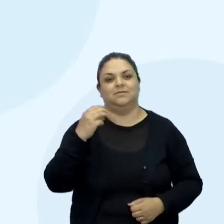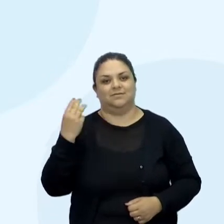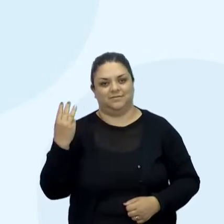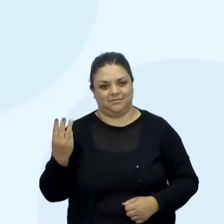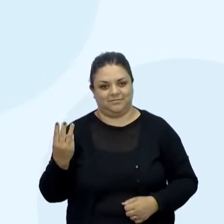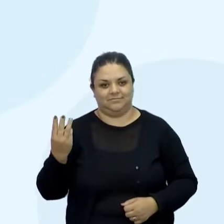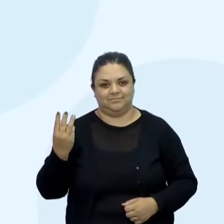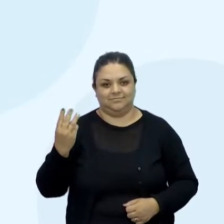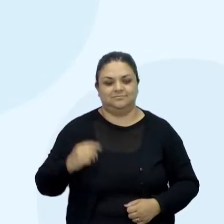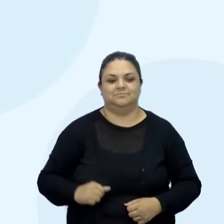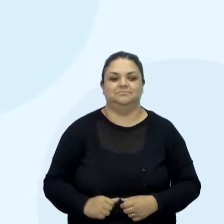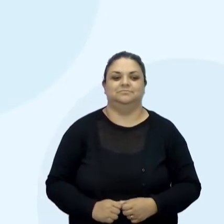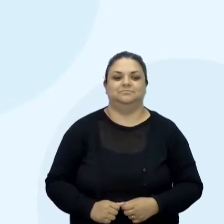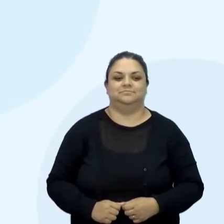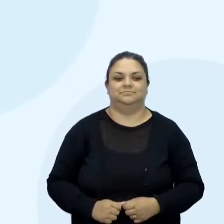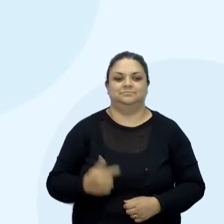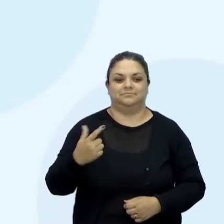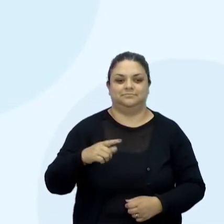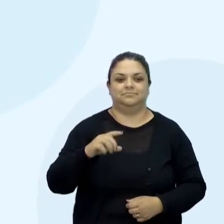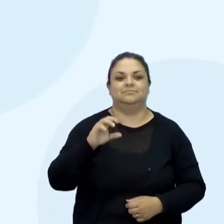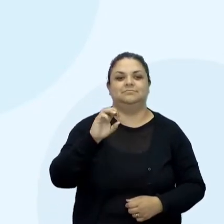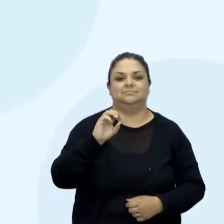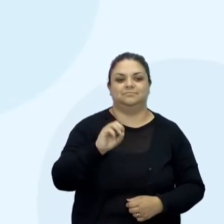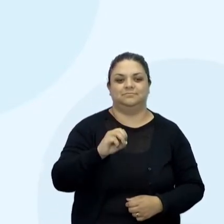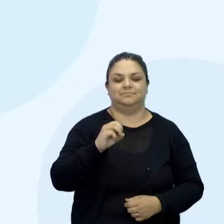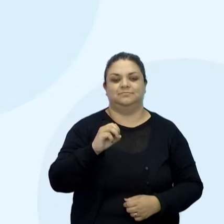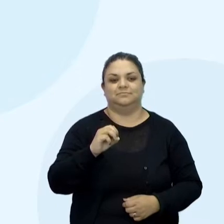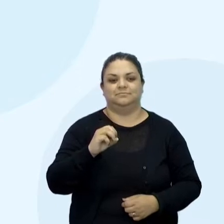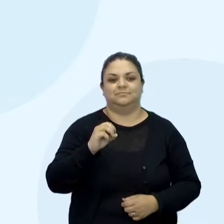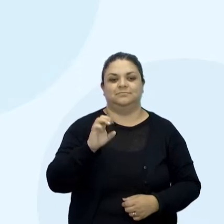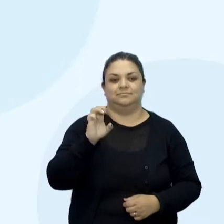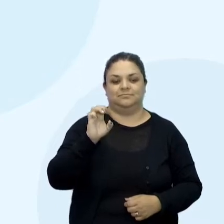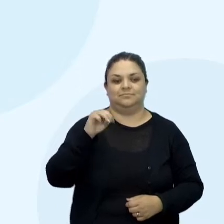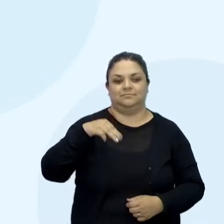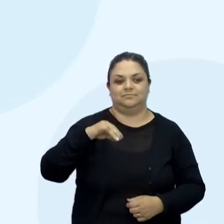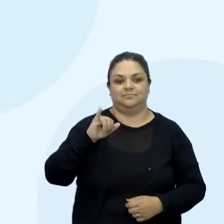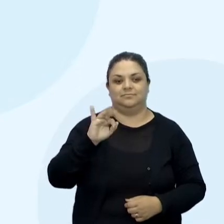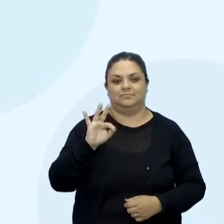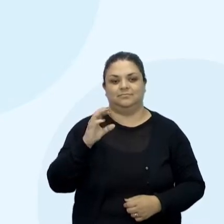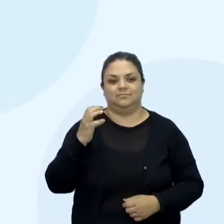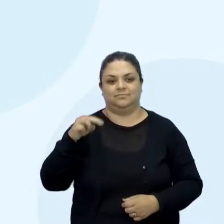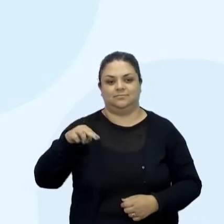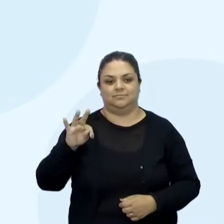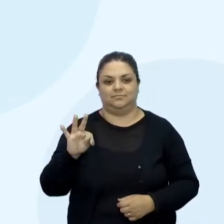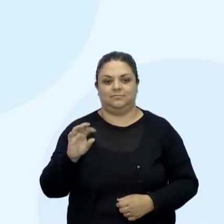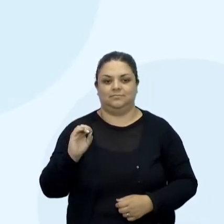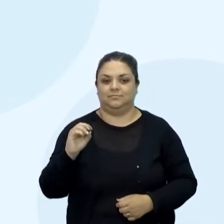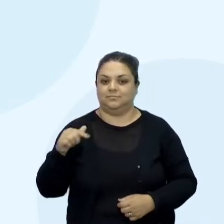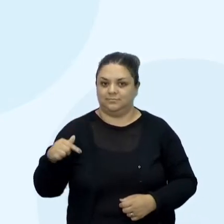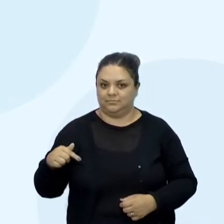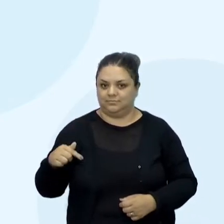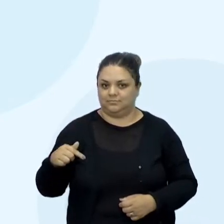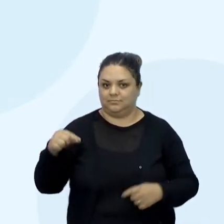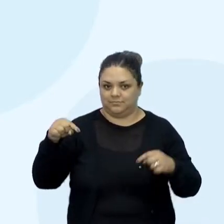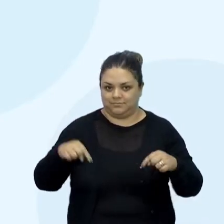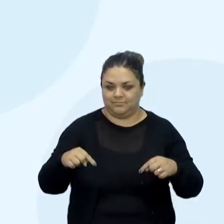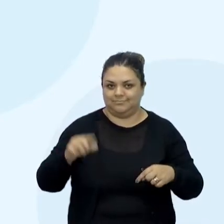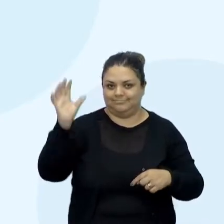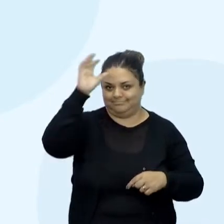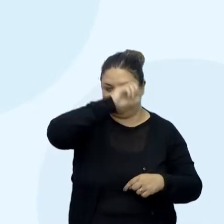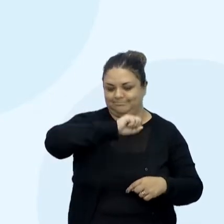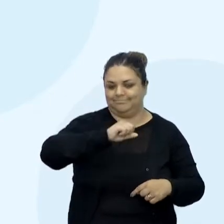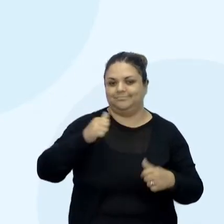MIFCNT 03 e MIFCNT 07.